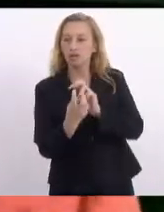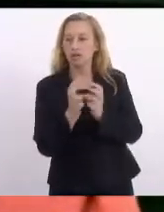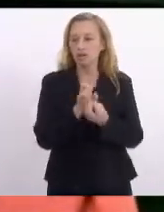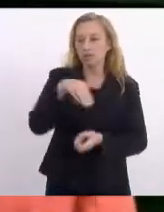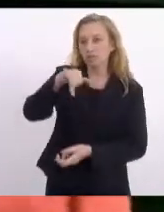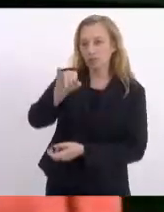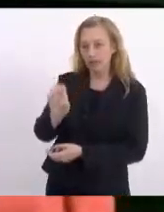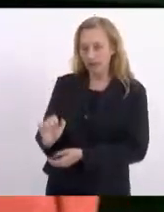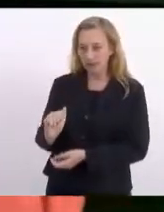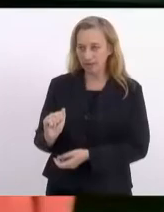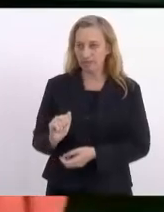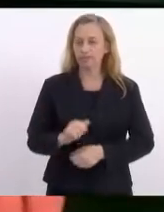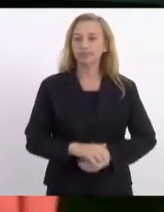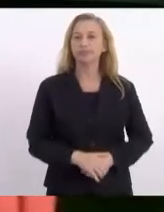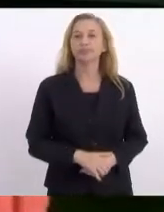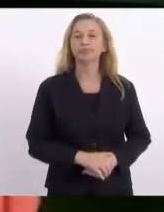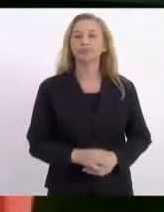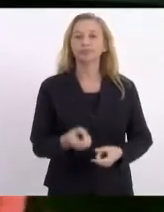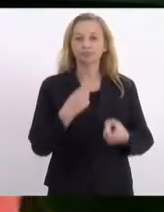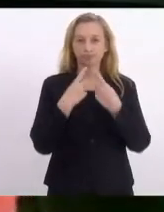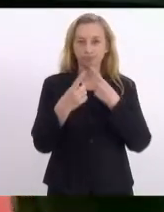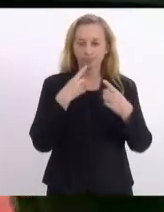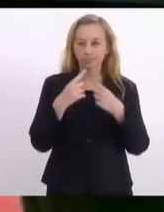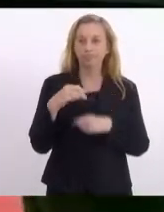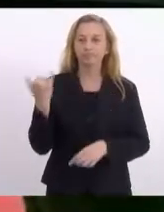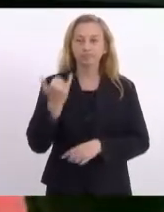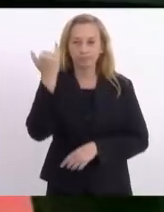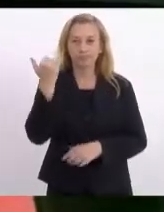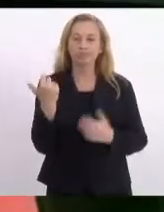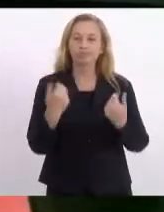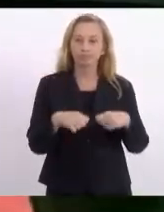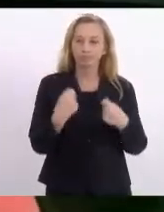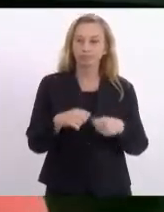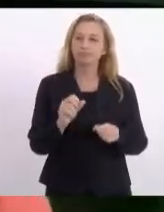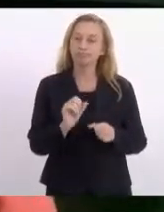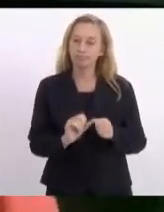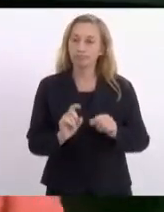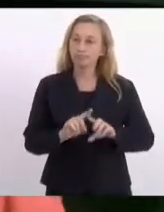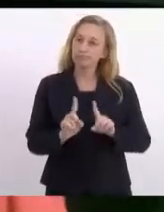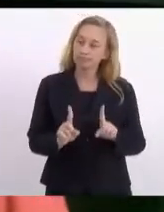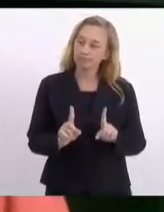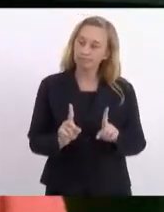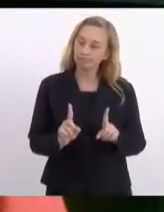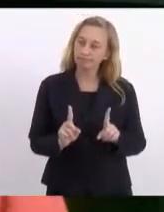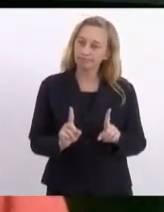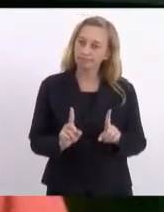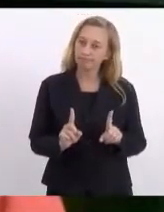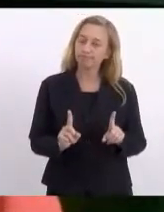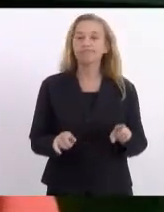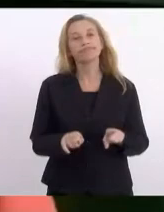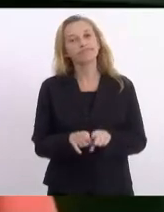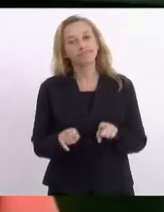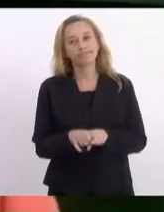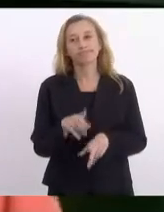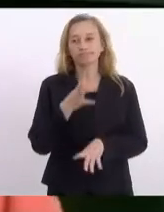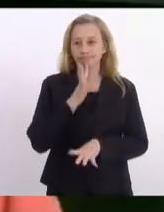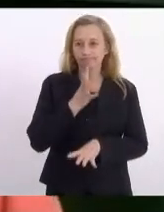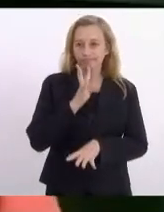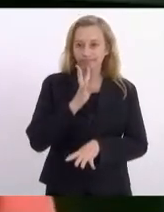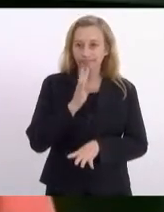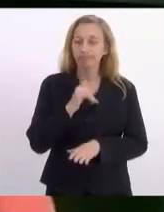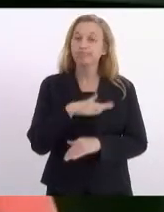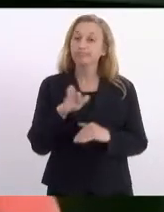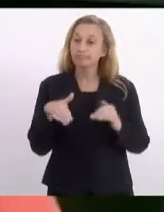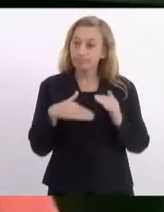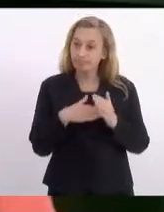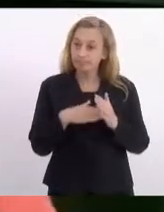de Capoeira. Enfim, um debate importante que a gente precisa fazer, mas, acima de tudo, também reconhecer aqueles e